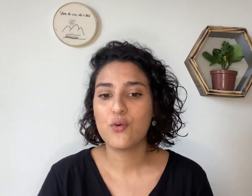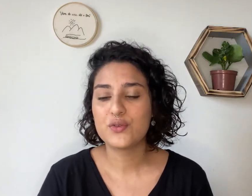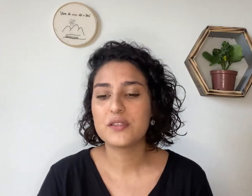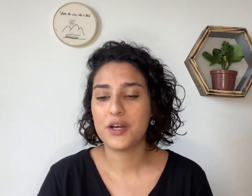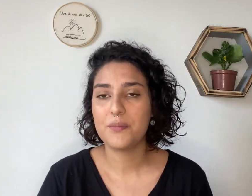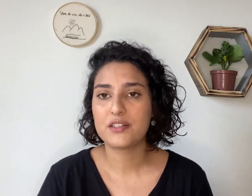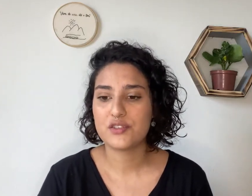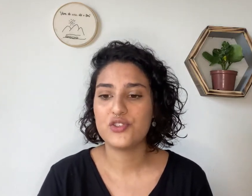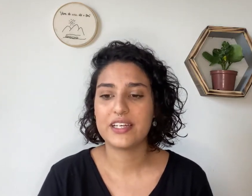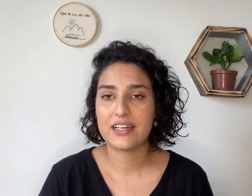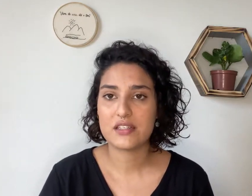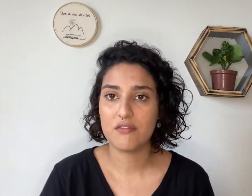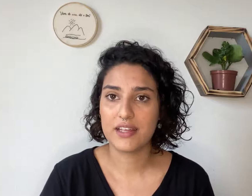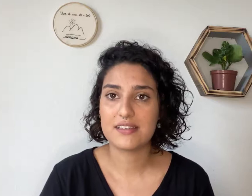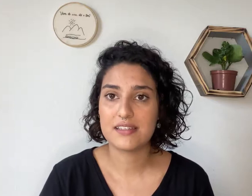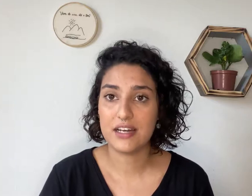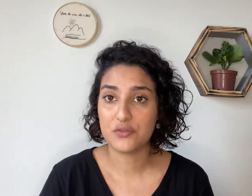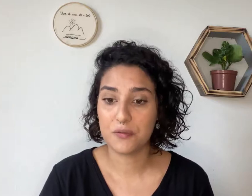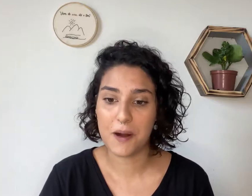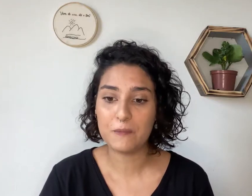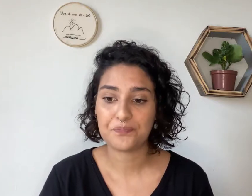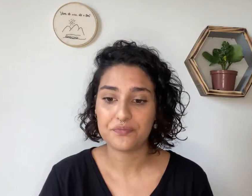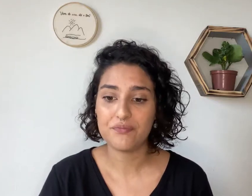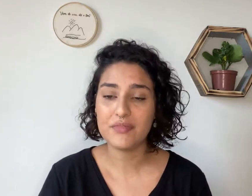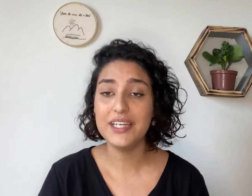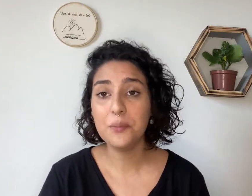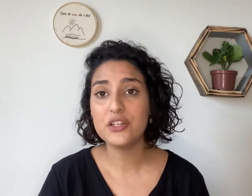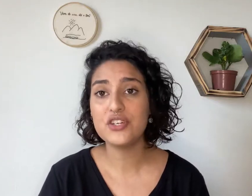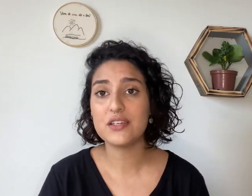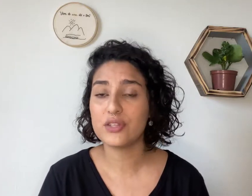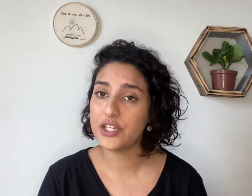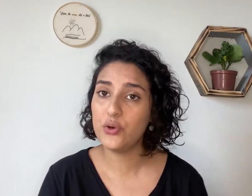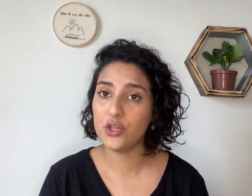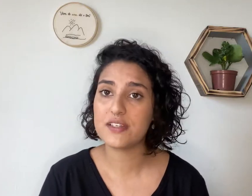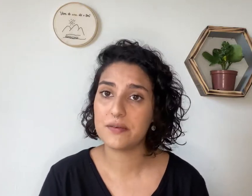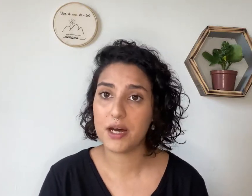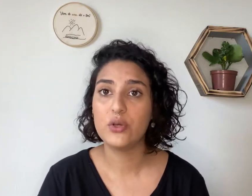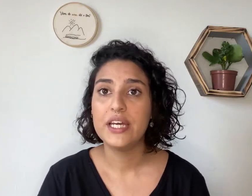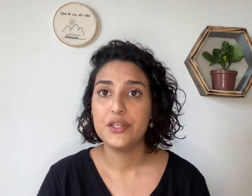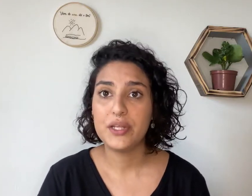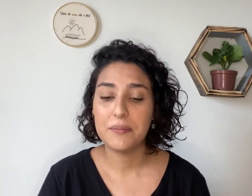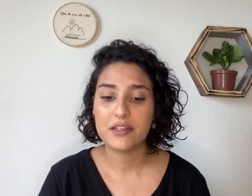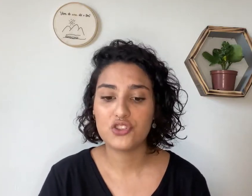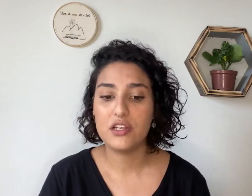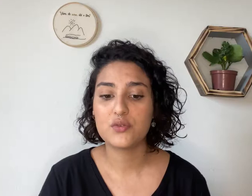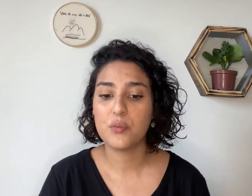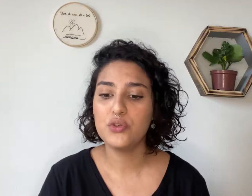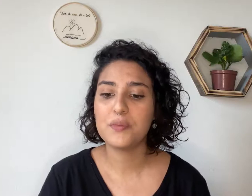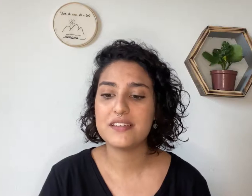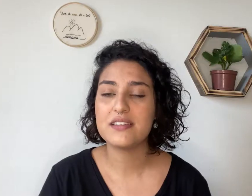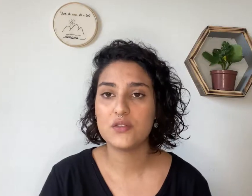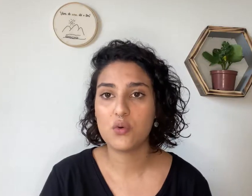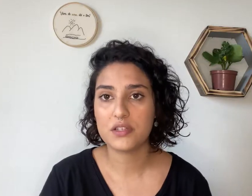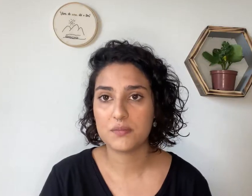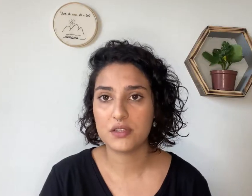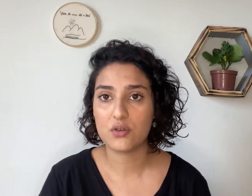todos os concursos expõem a importância de integrar as favelas à cidade formal. E é importante ressaltar que o Renova São Paulo e o Elemental Chile foram muito